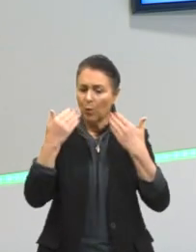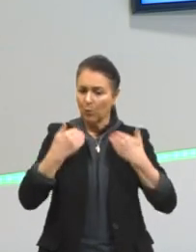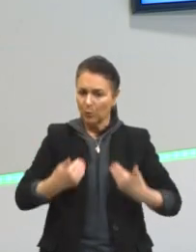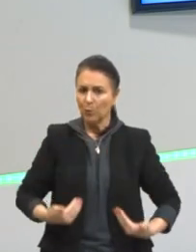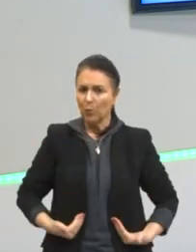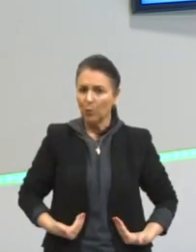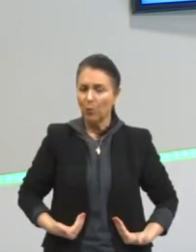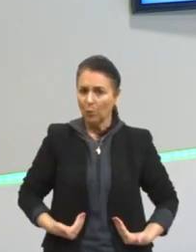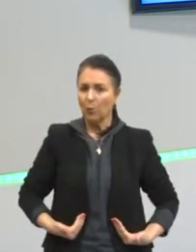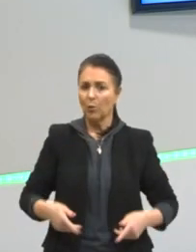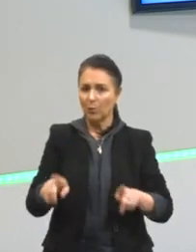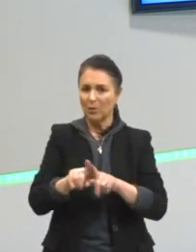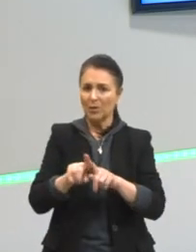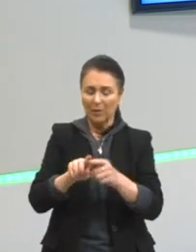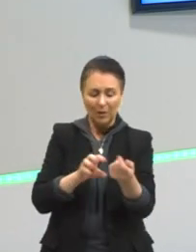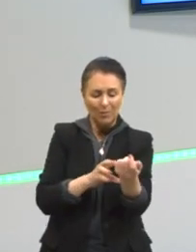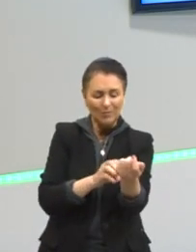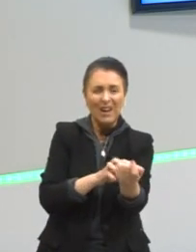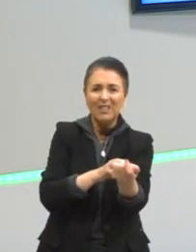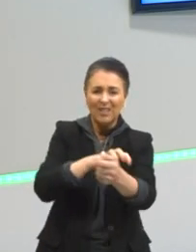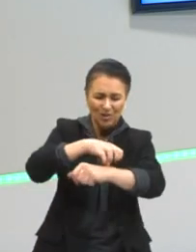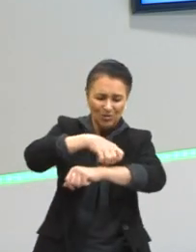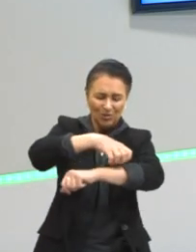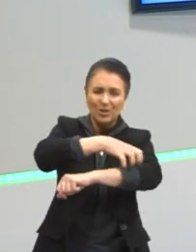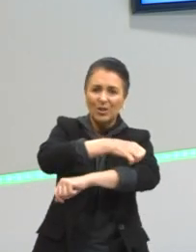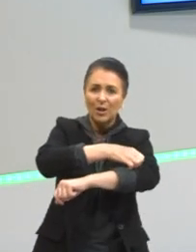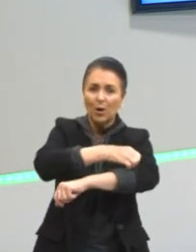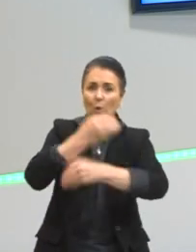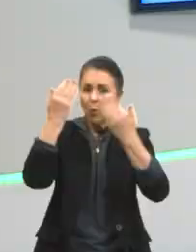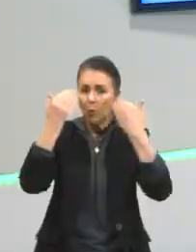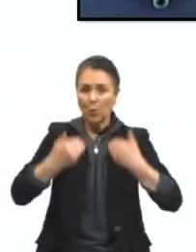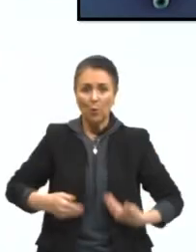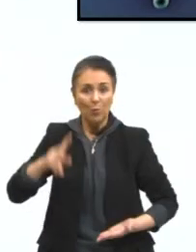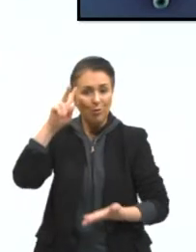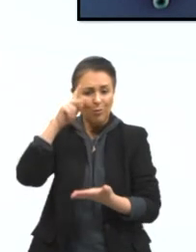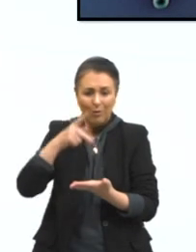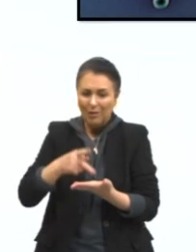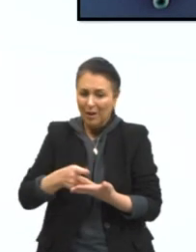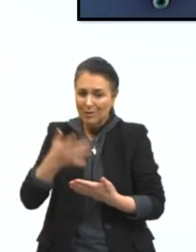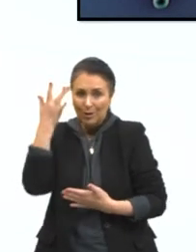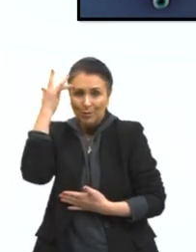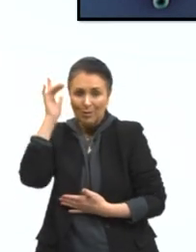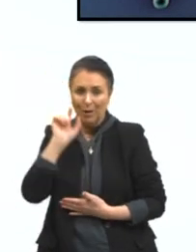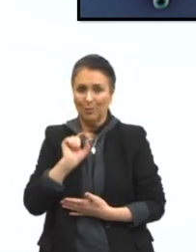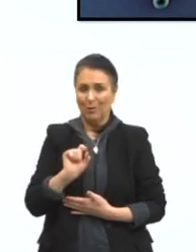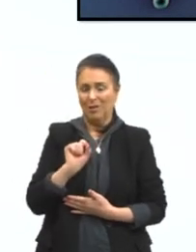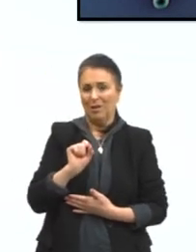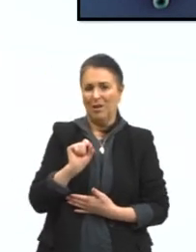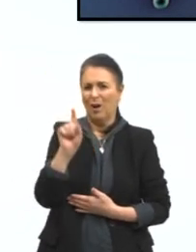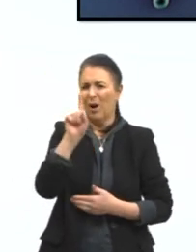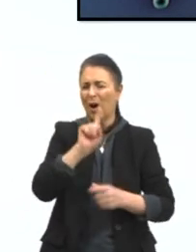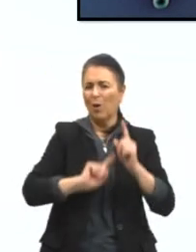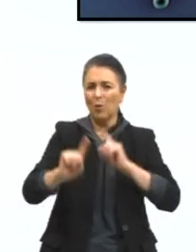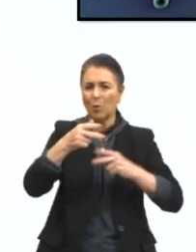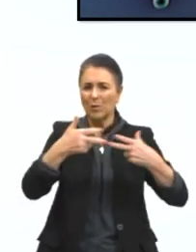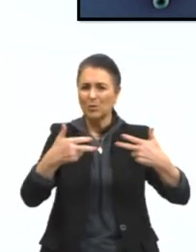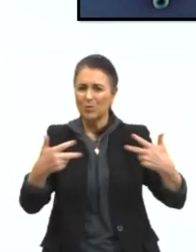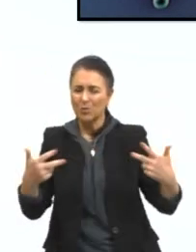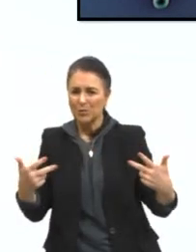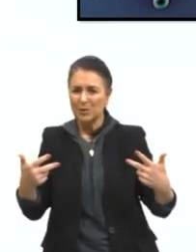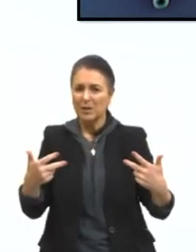Travessa então de alergias Às vezes o corpo não reconhece algum alguma substância ou algo que o